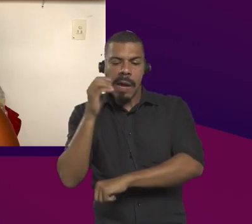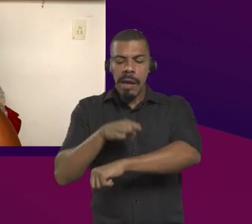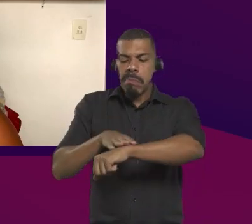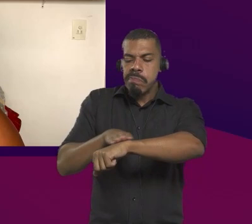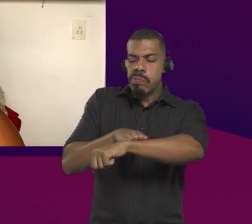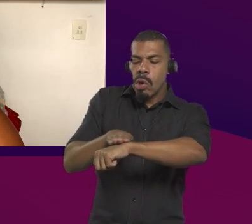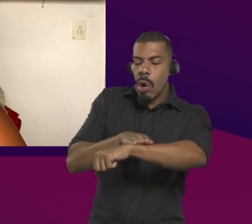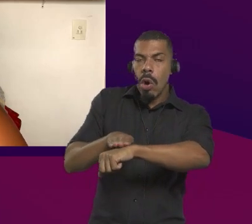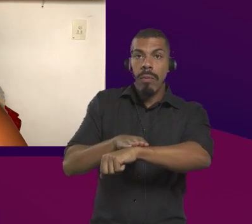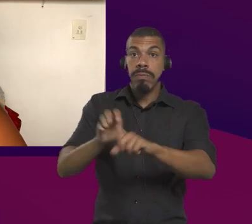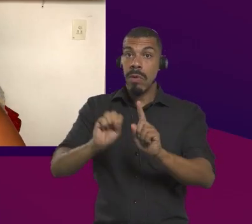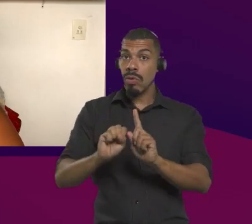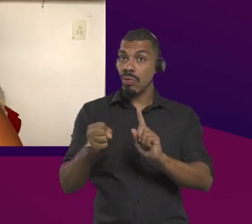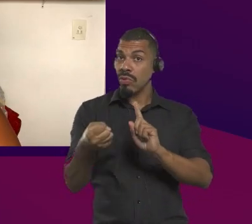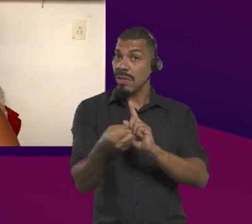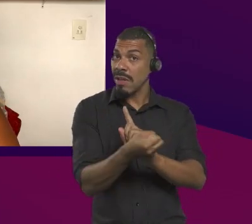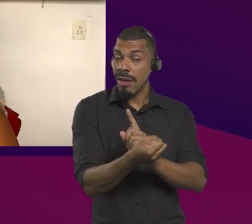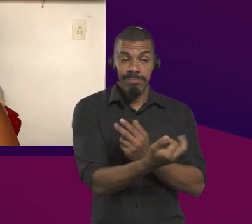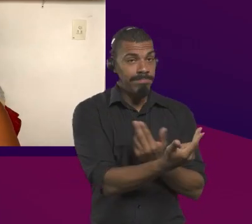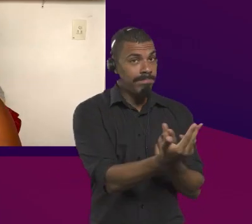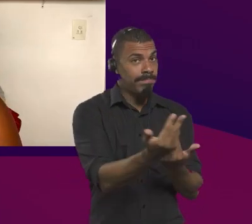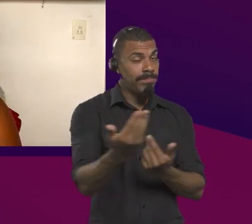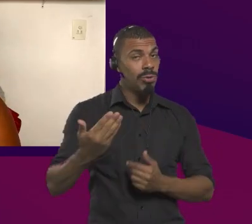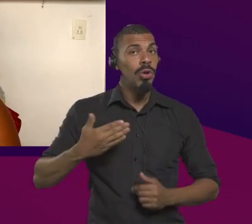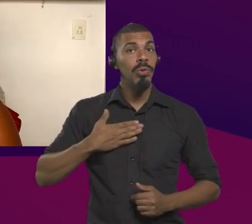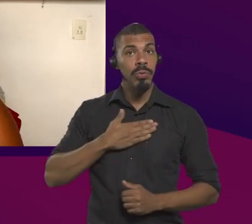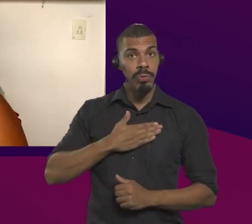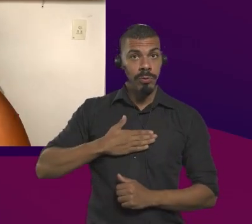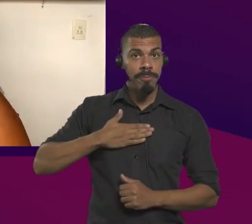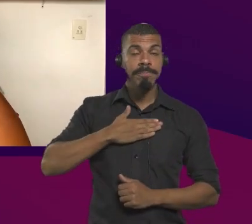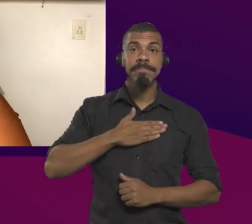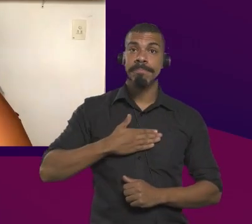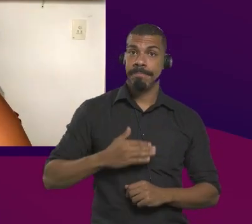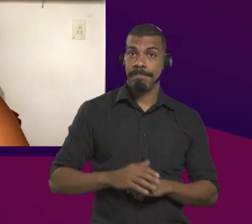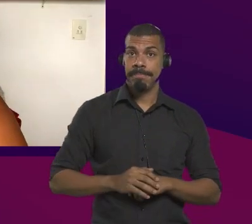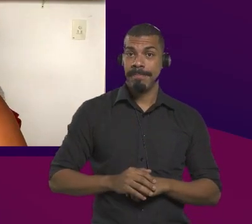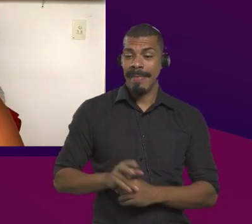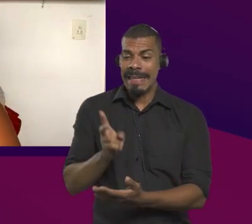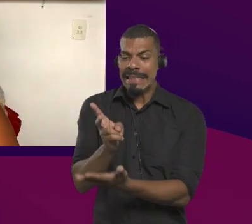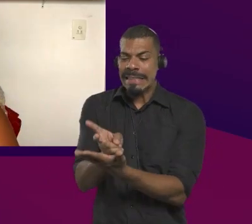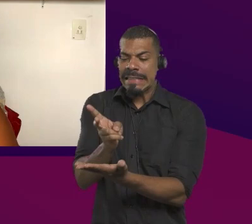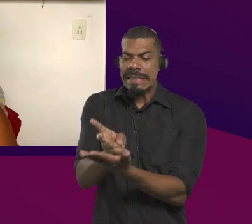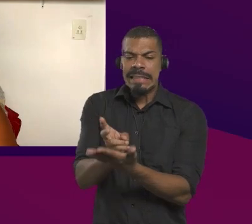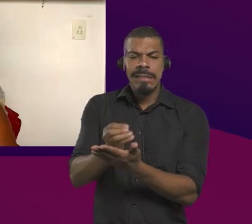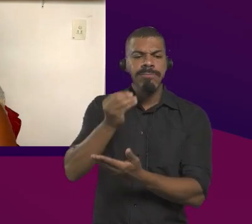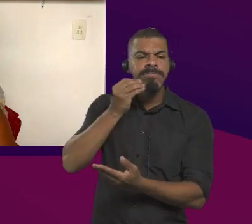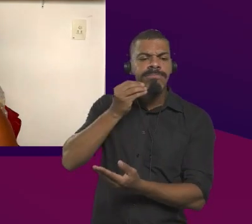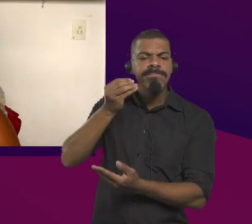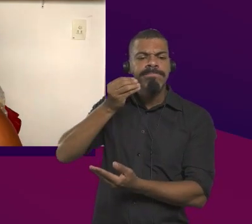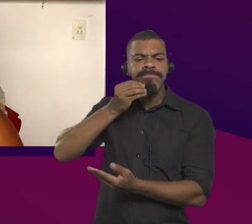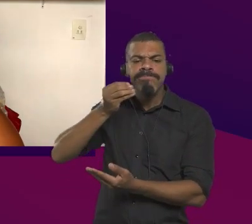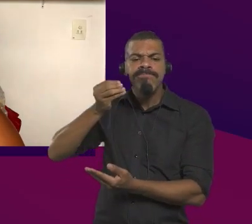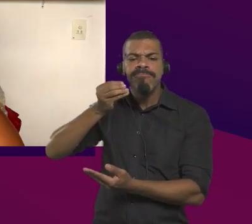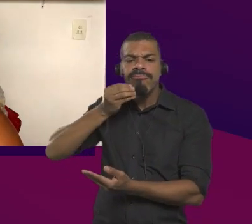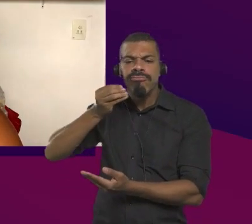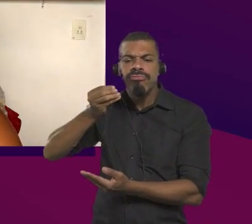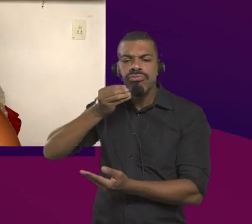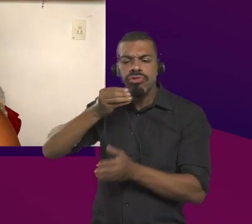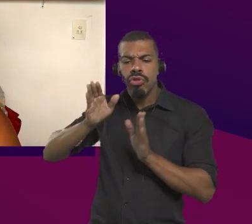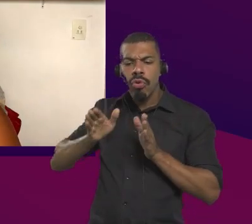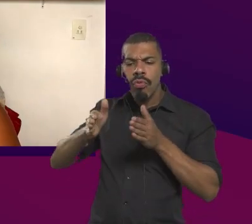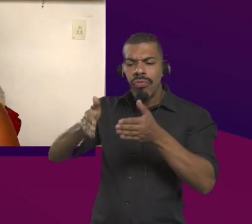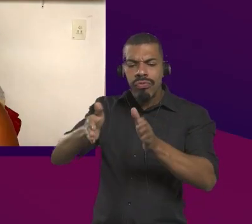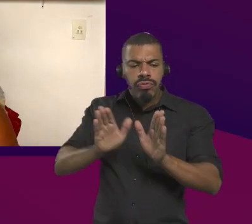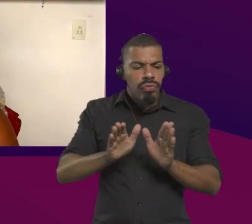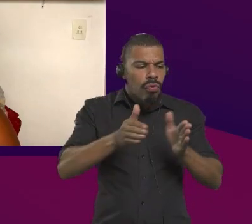beleza é socialmente imposto, ele também invalida qualquer tipo de tentativa de se aprofundar